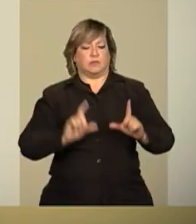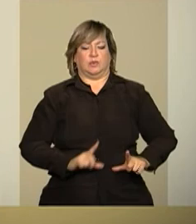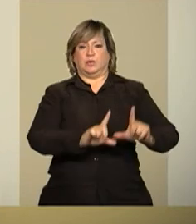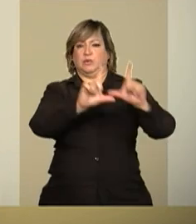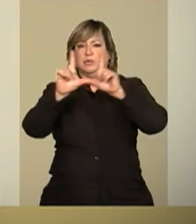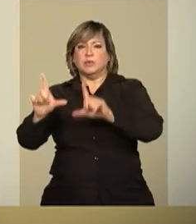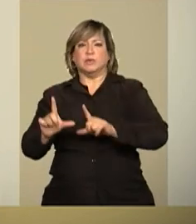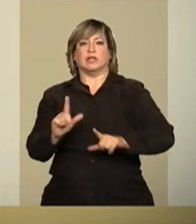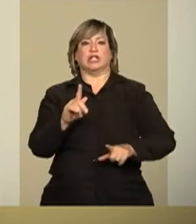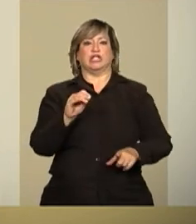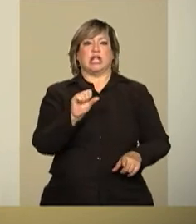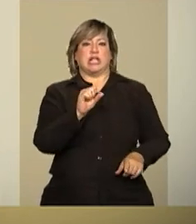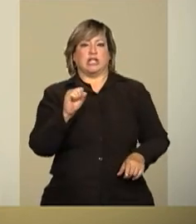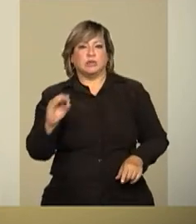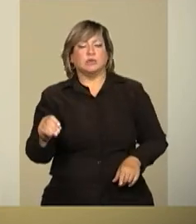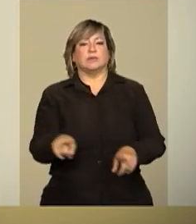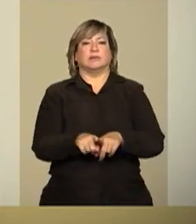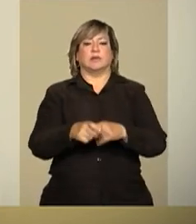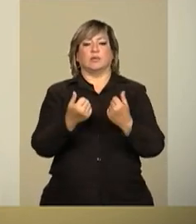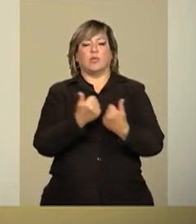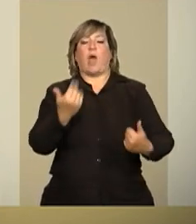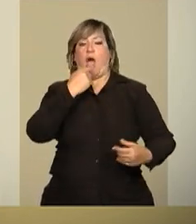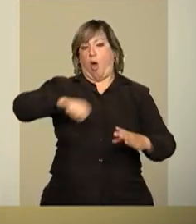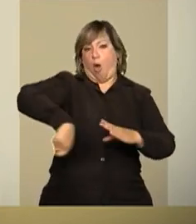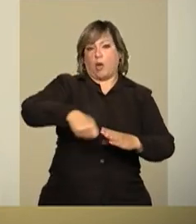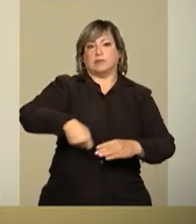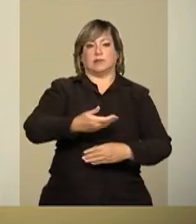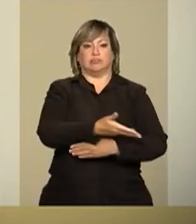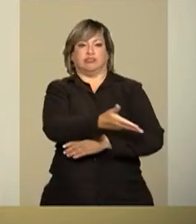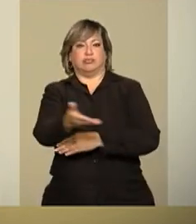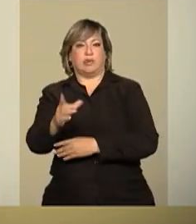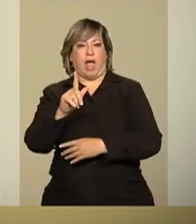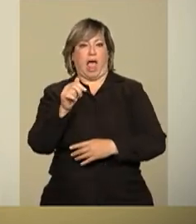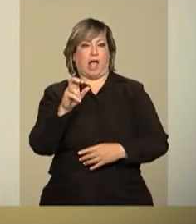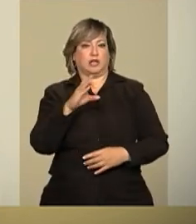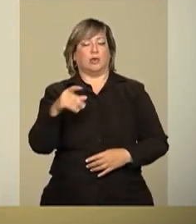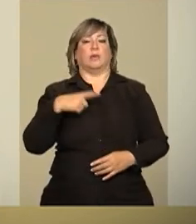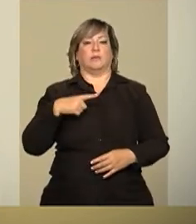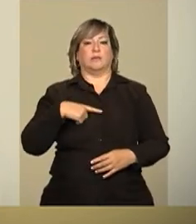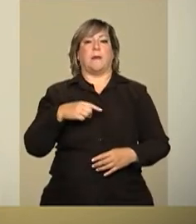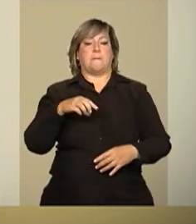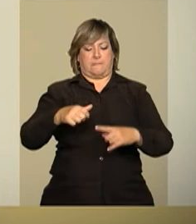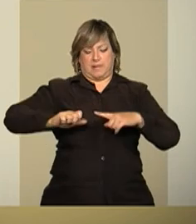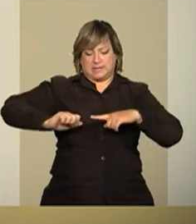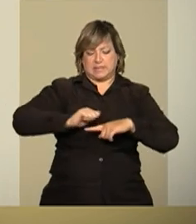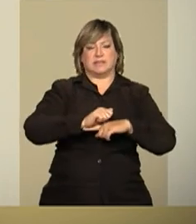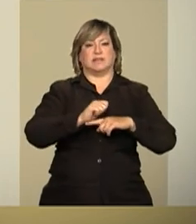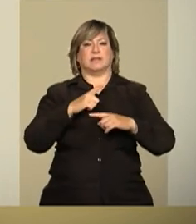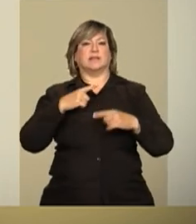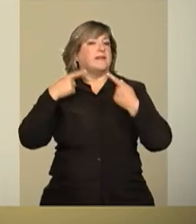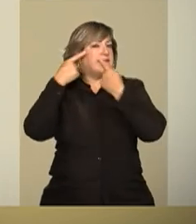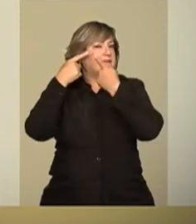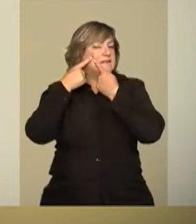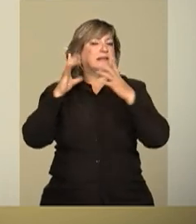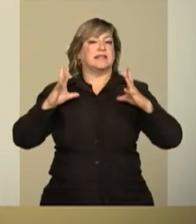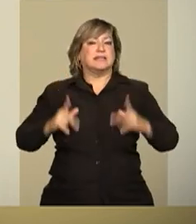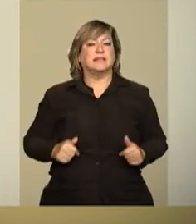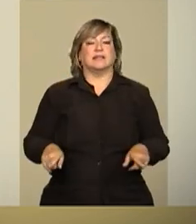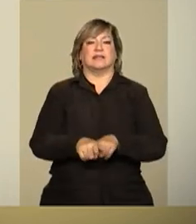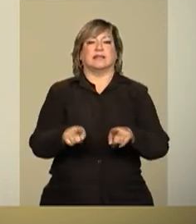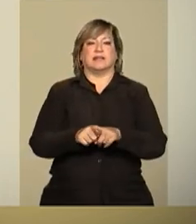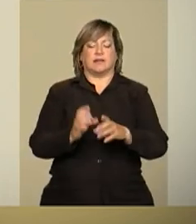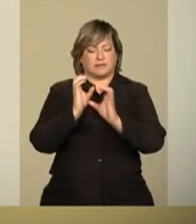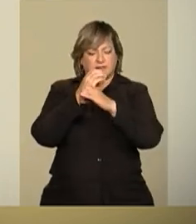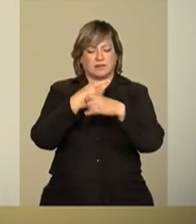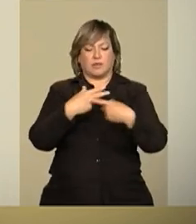azulejista gesseiro auxiliar de cozinha garçom balconista manicure esteticista auxiliar